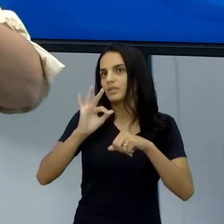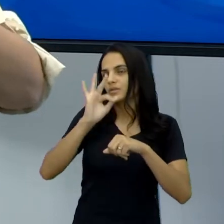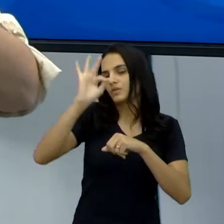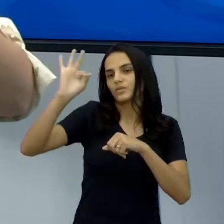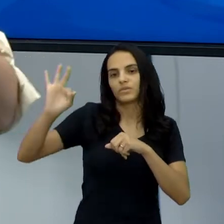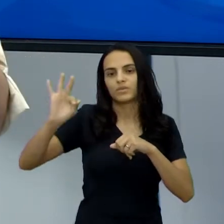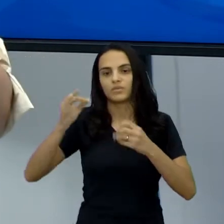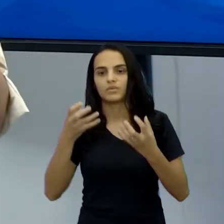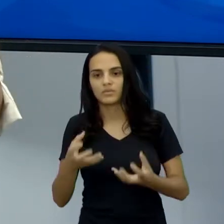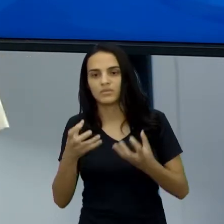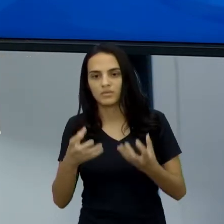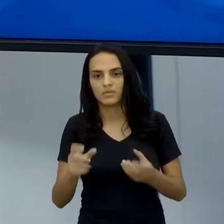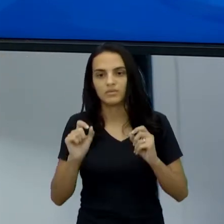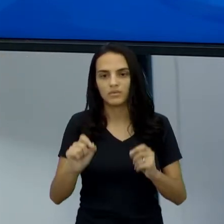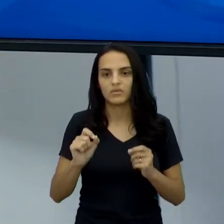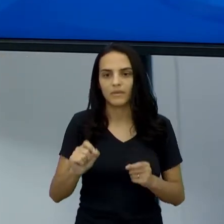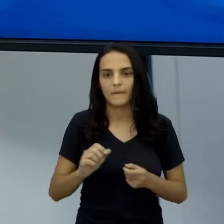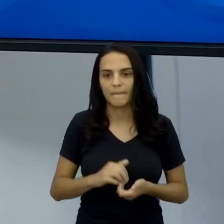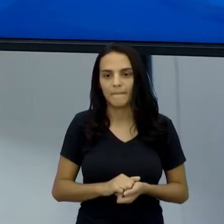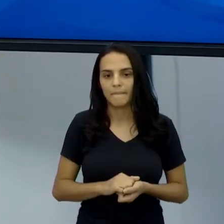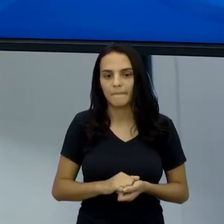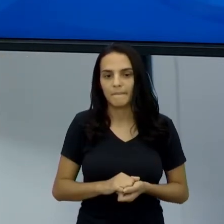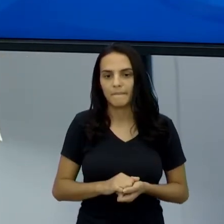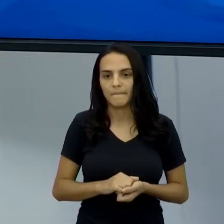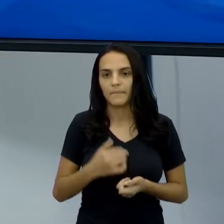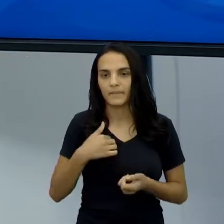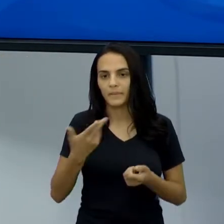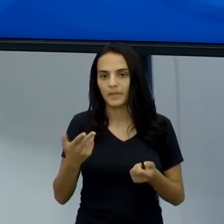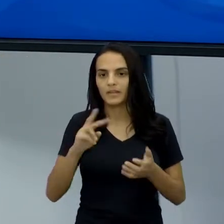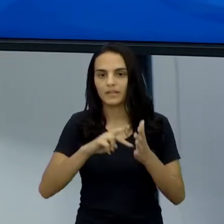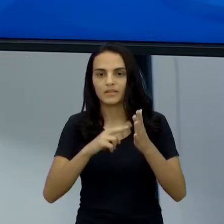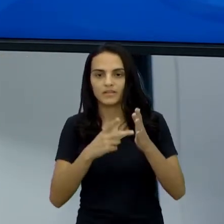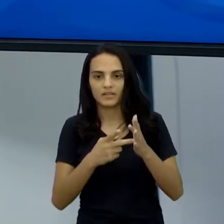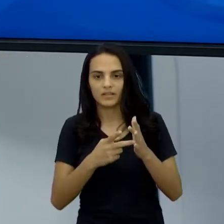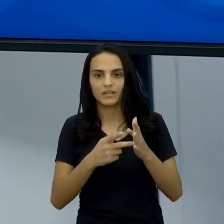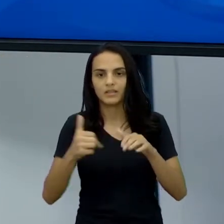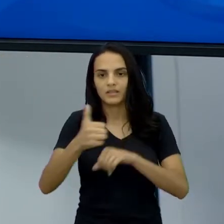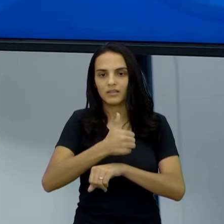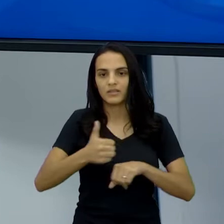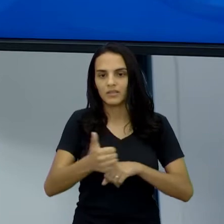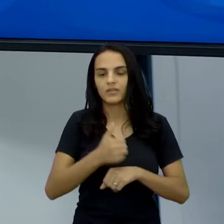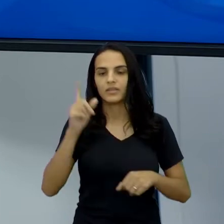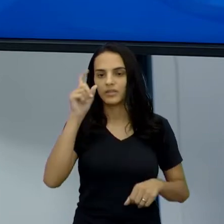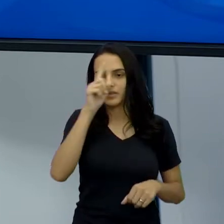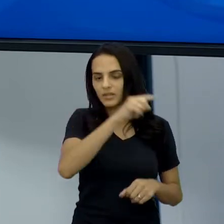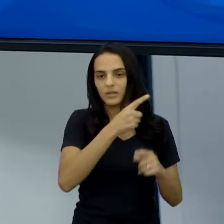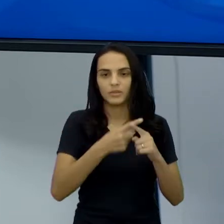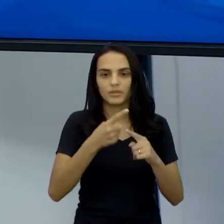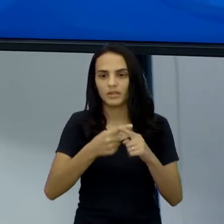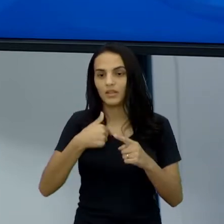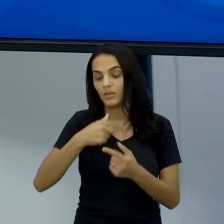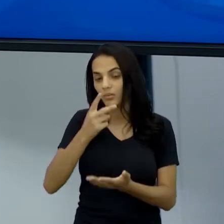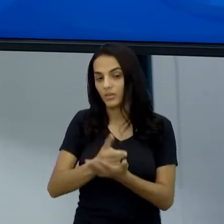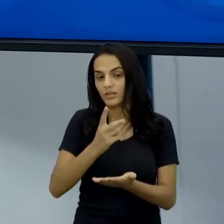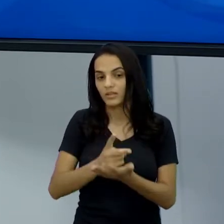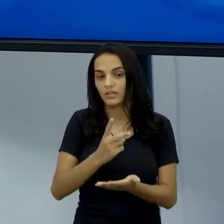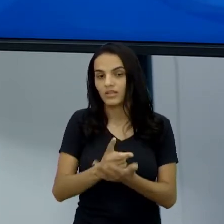da estabilidade na carreira, pra definir a carreira também foi muito complicado. Porque eu sempre fui